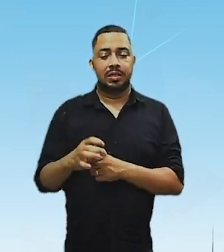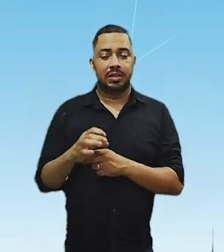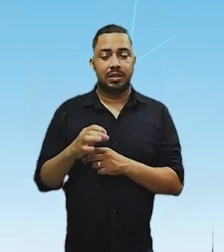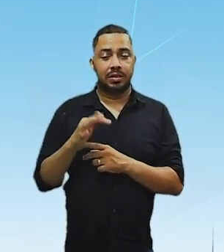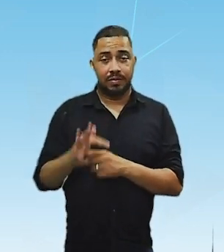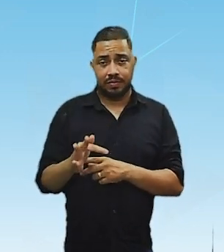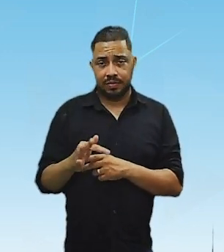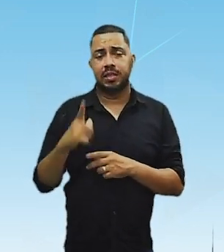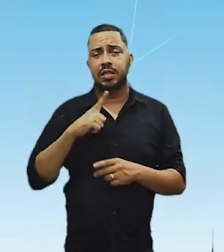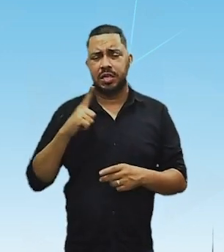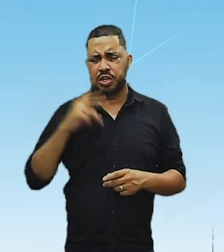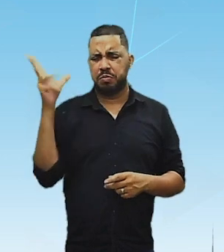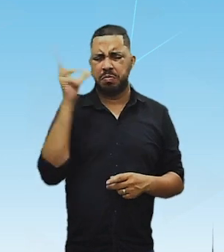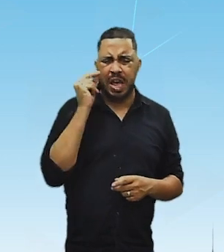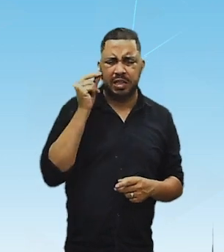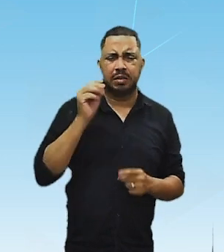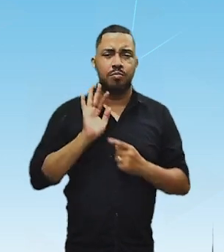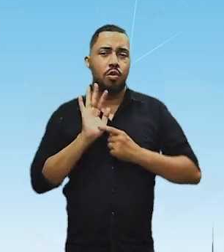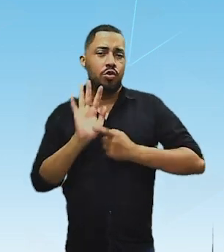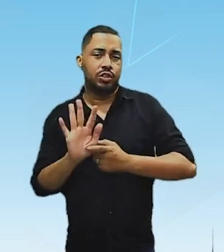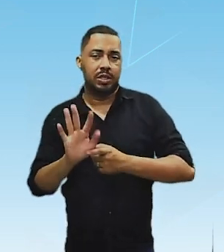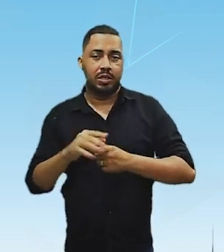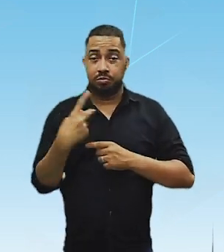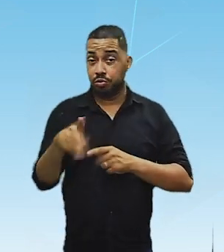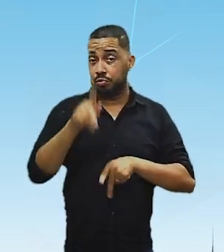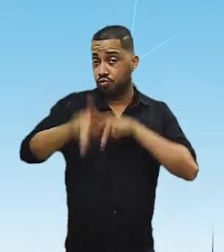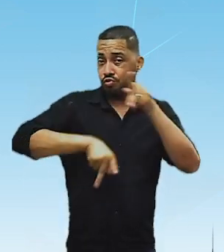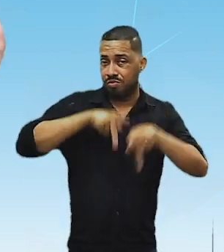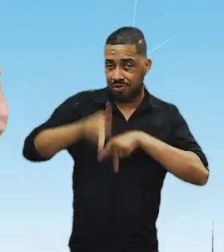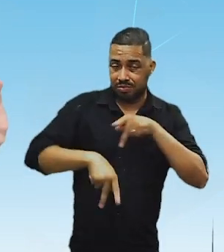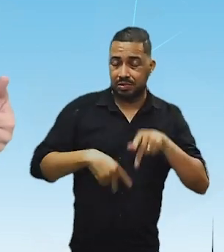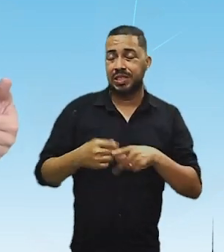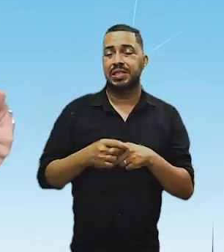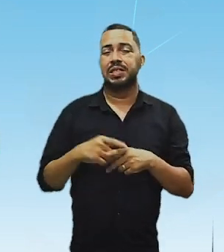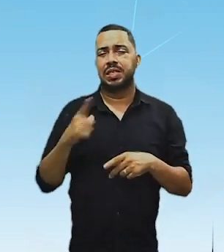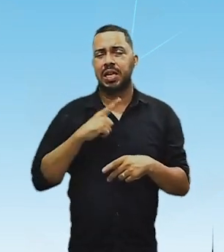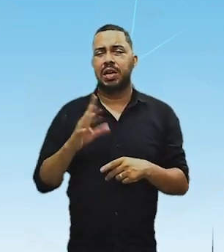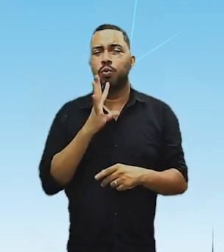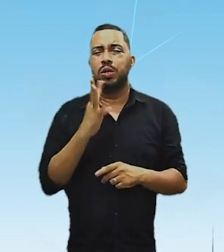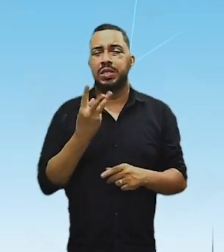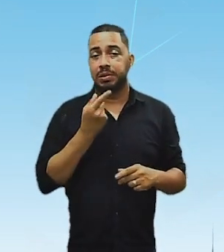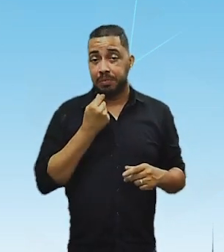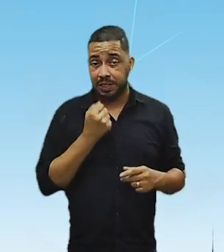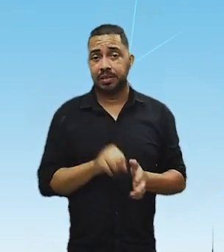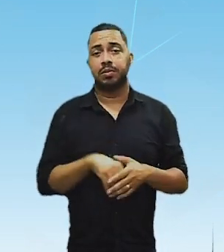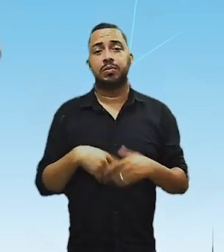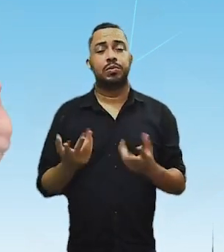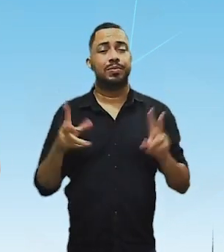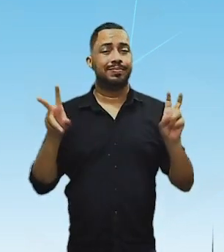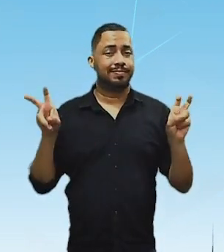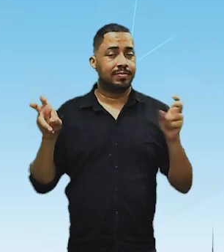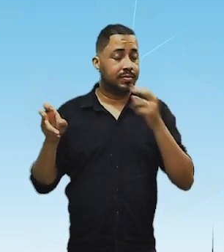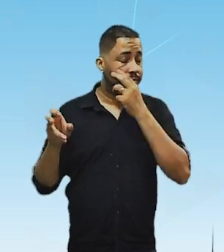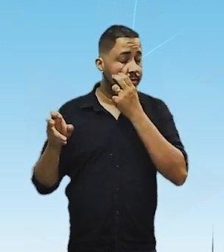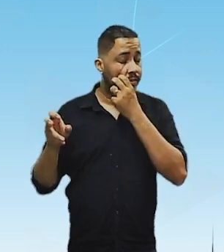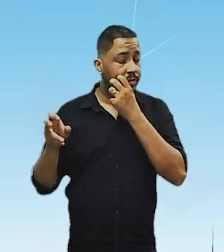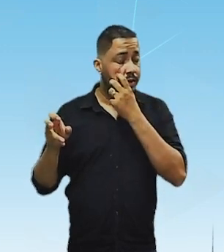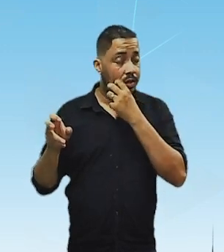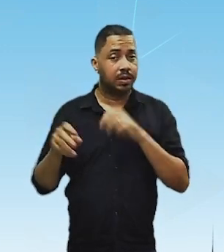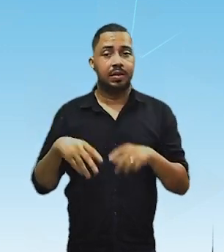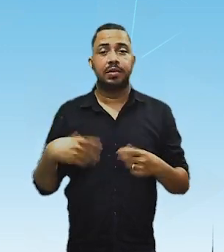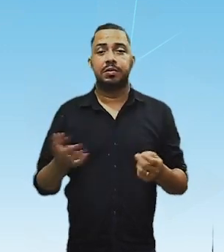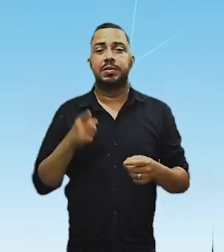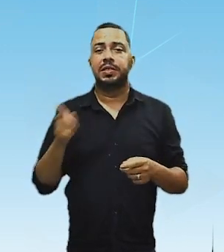expertise, mostrar ao seu público justamente que você tem conhecimento do caso e de causa sobre